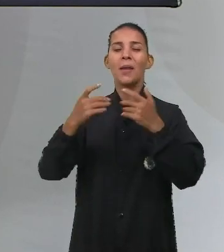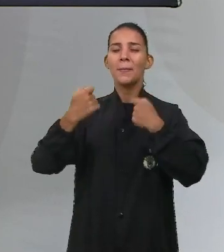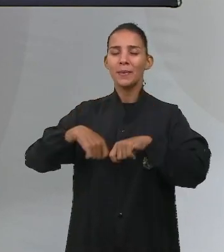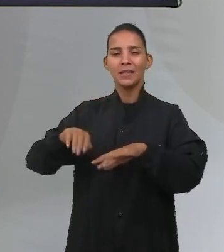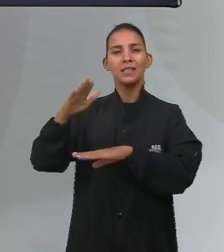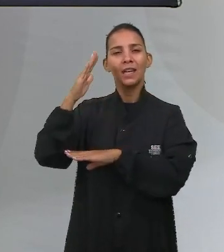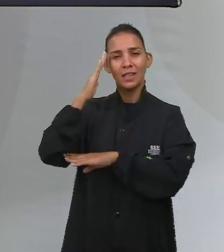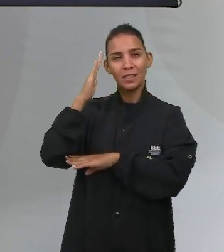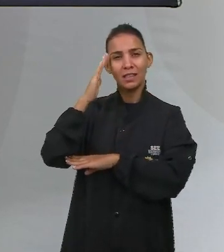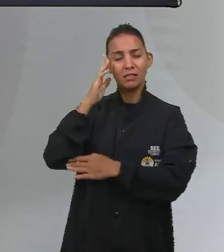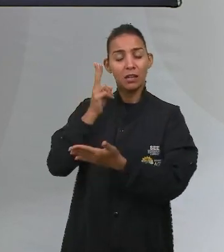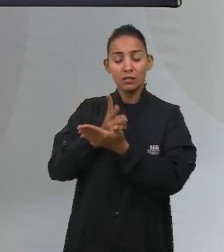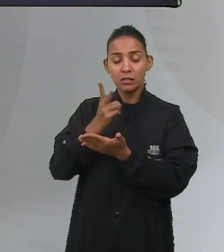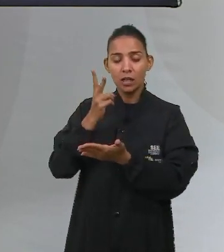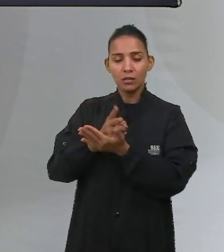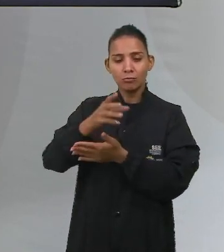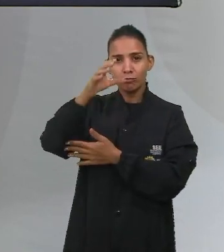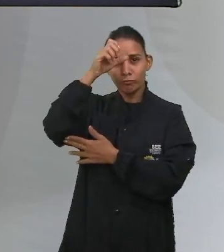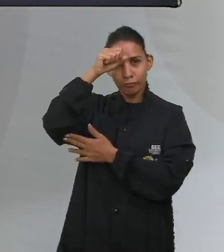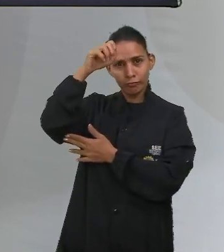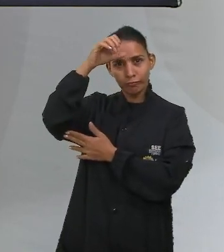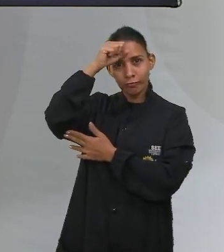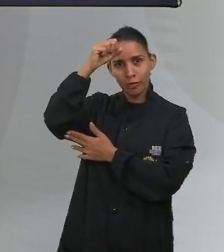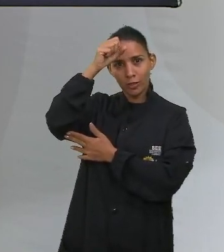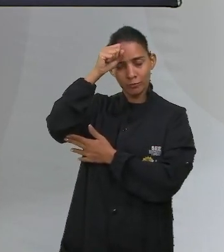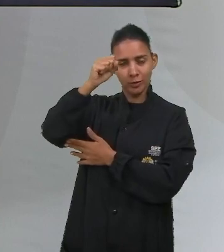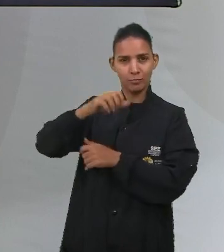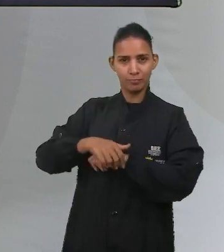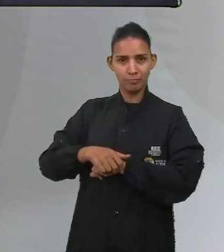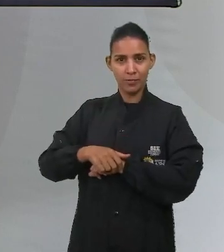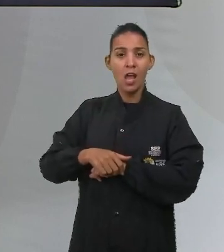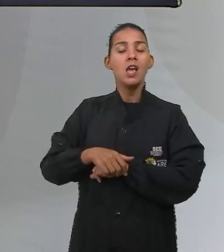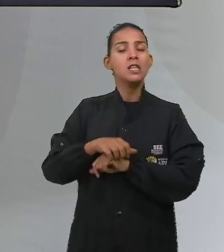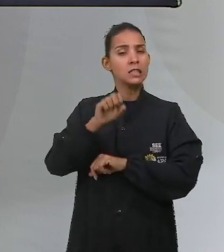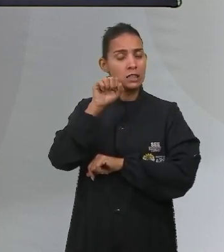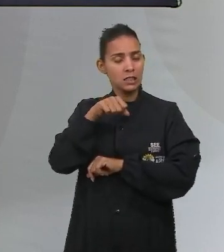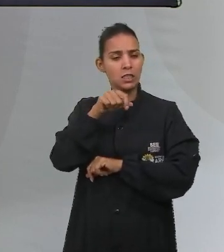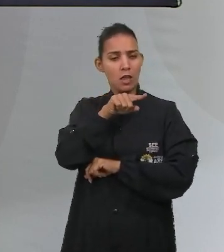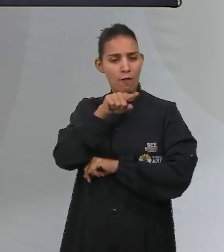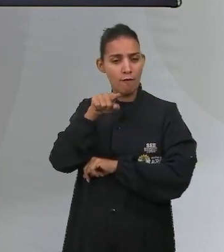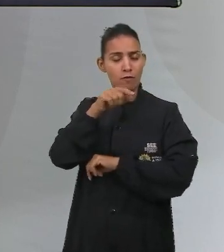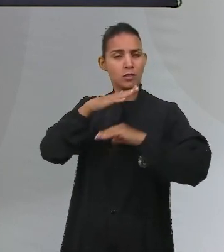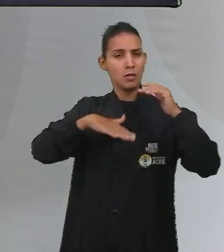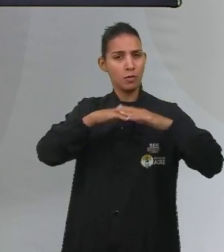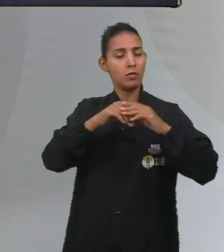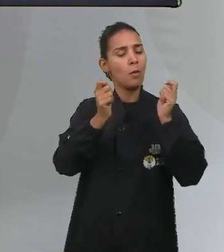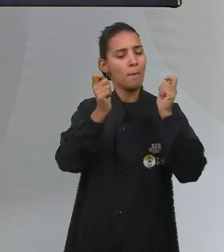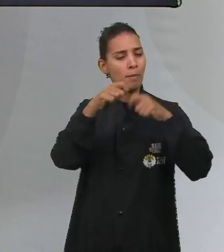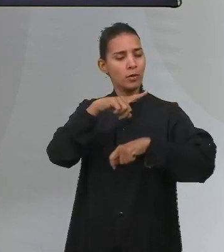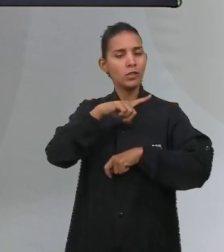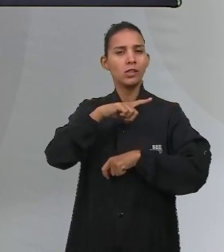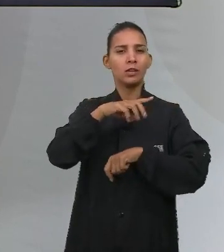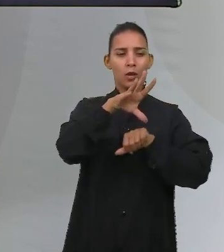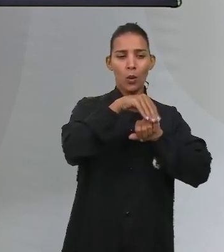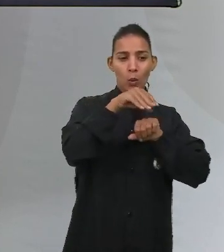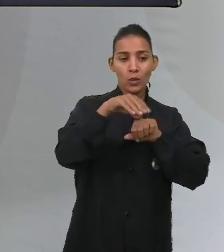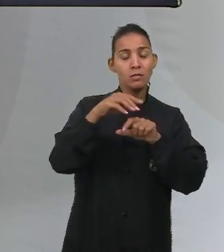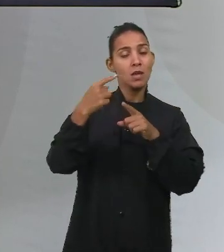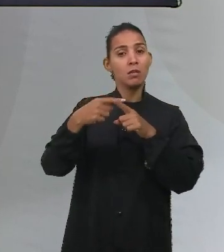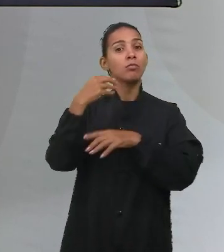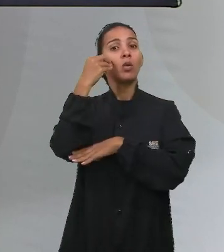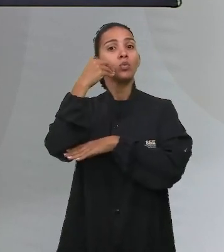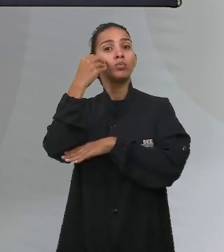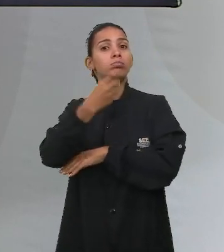Não. Você pode ter, obviamente, um conhecimento, né, devido às suas práticas, às suas